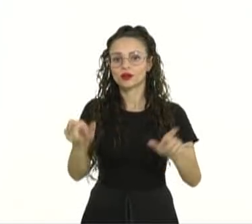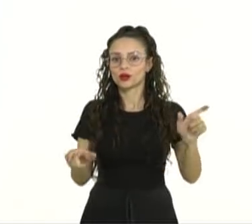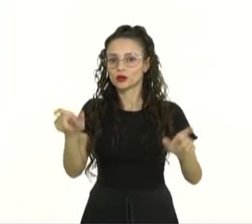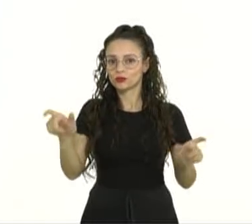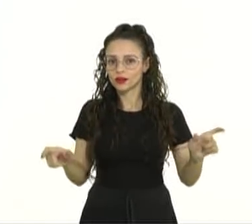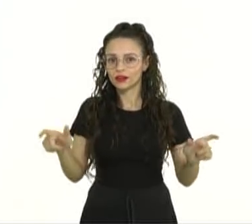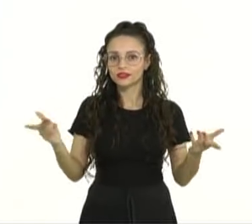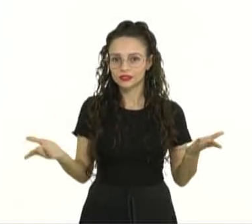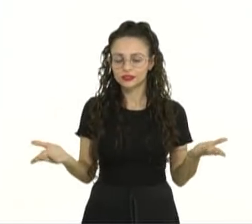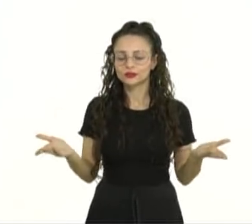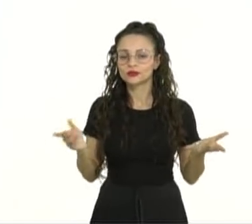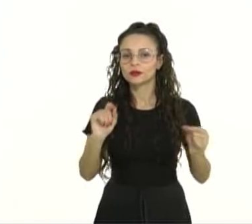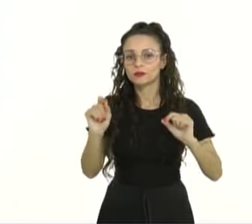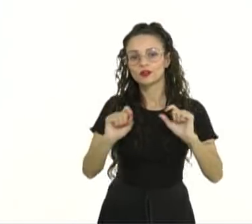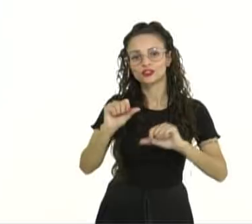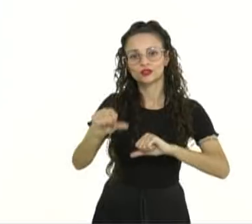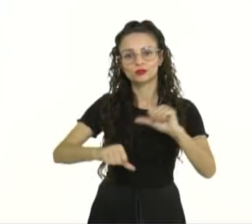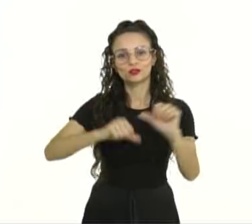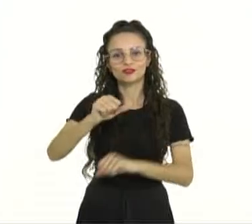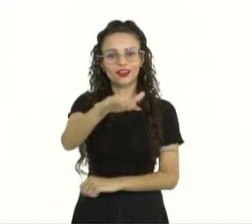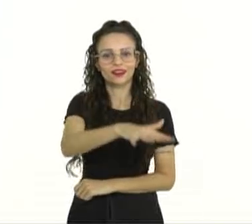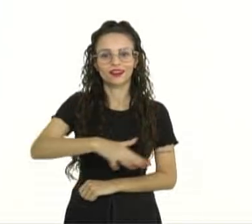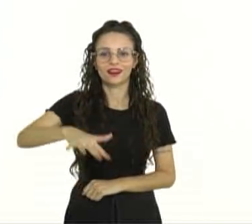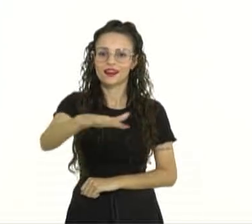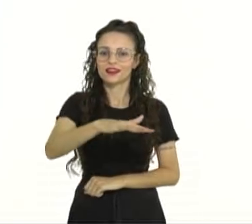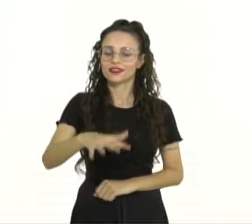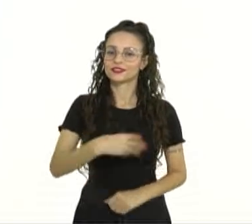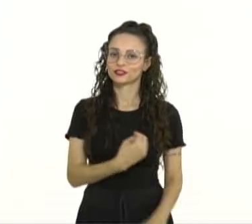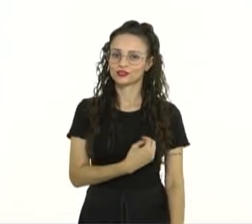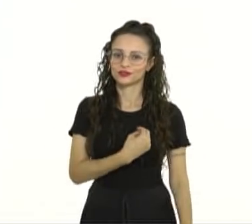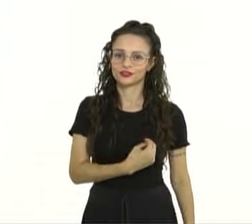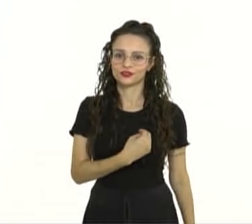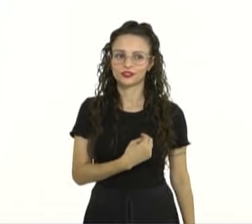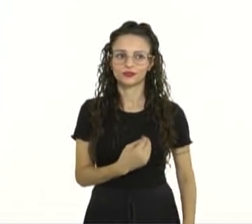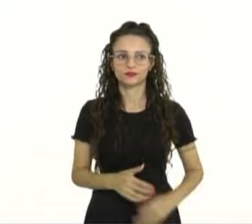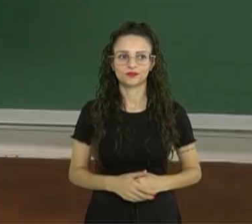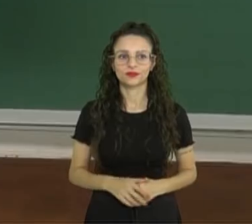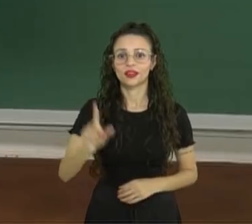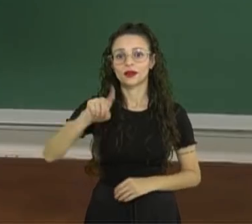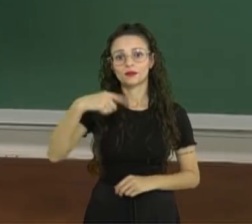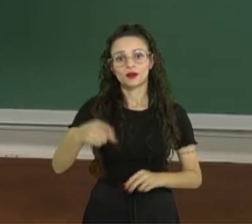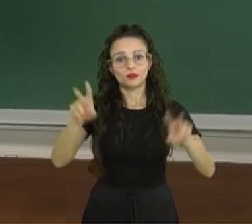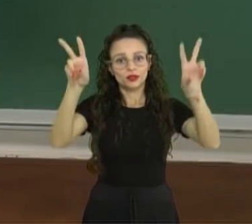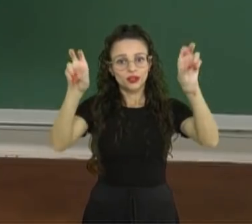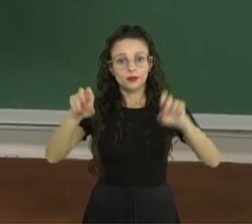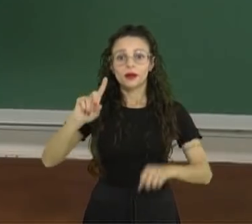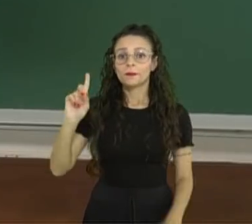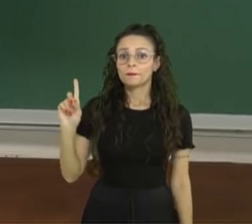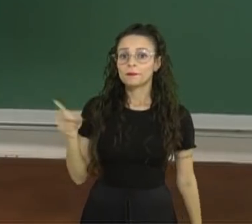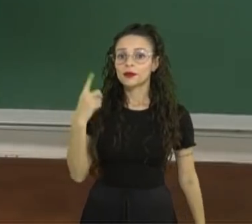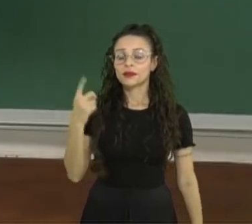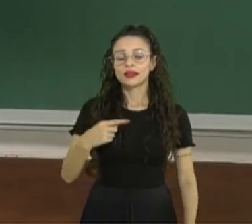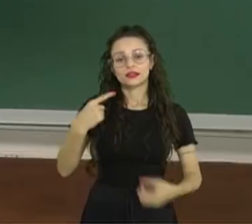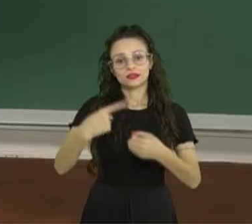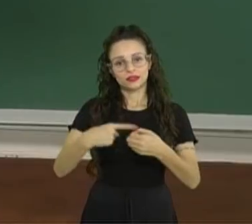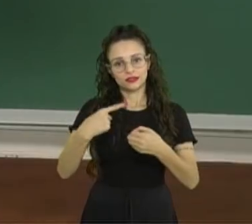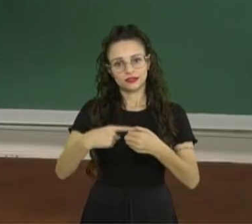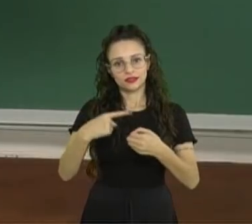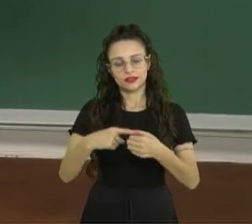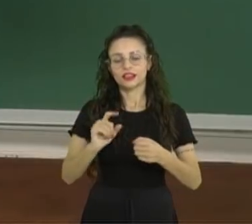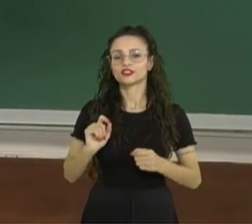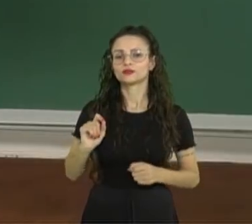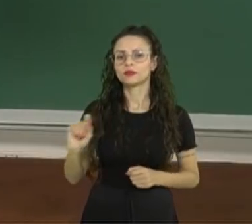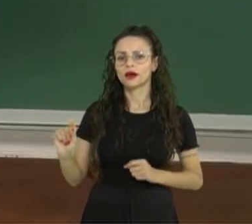né? Homem e mulher, mudar o meio em que vive. Agora vamos para o nosso próximo tema. As primeiras cidades, essas